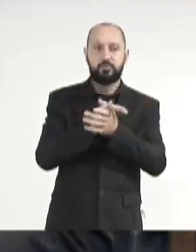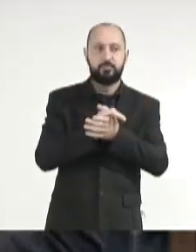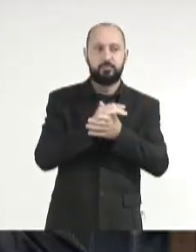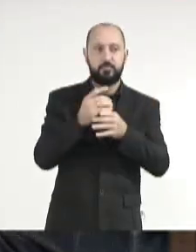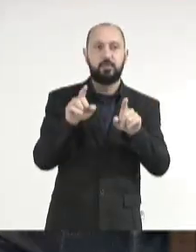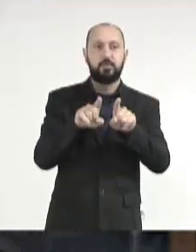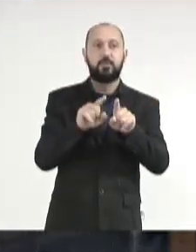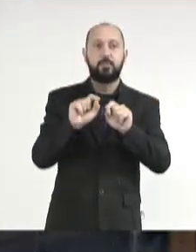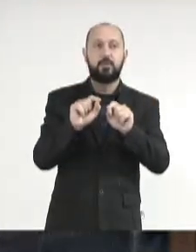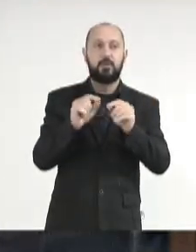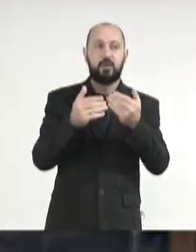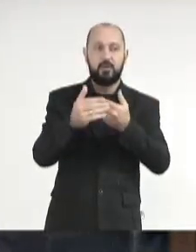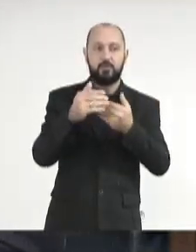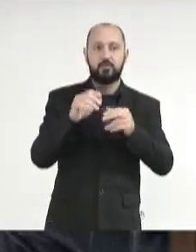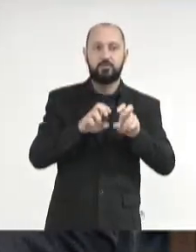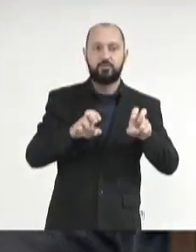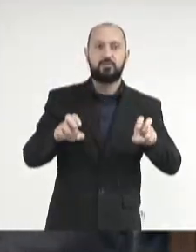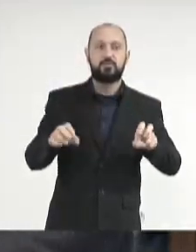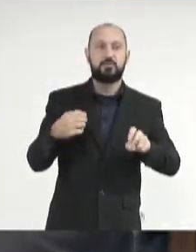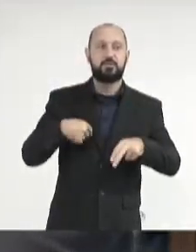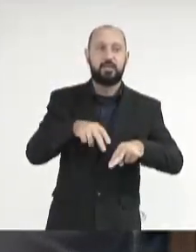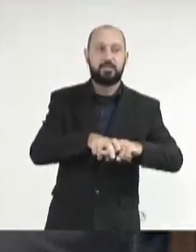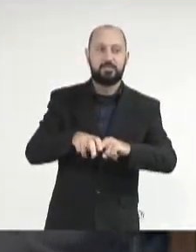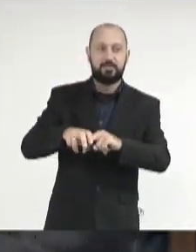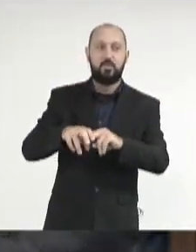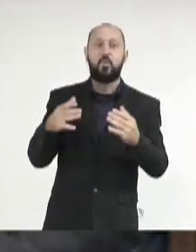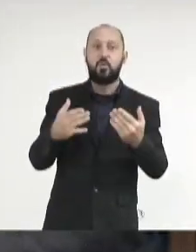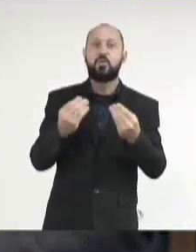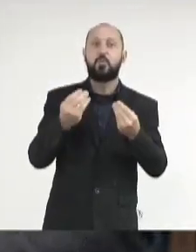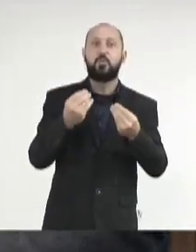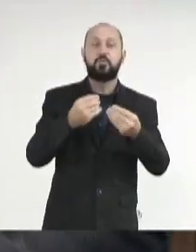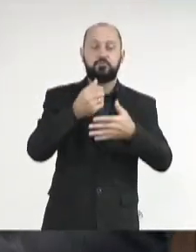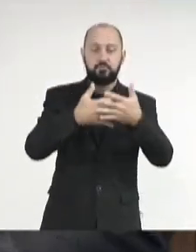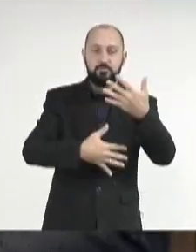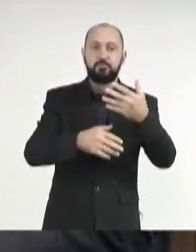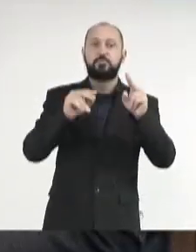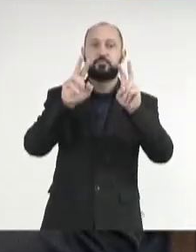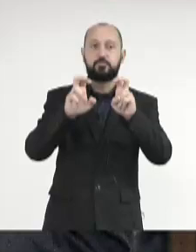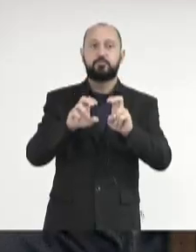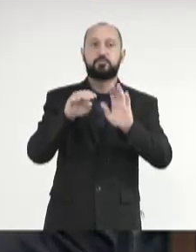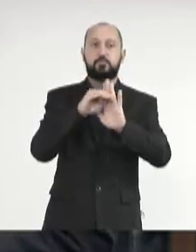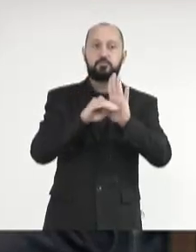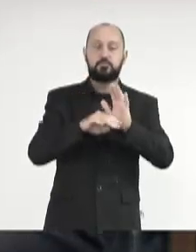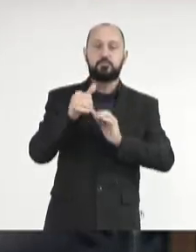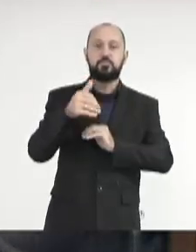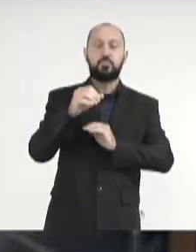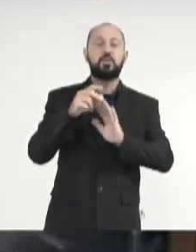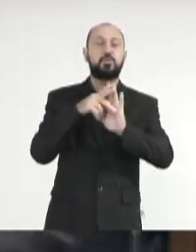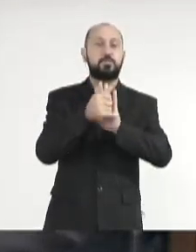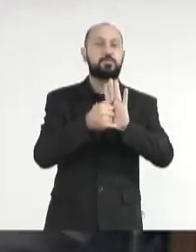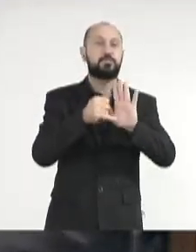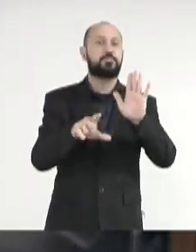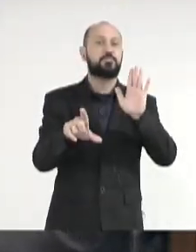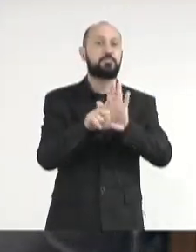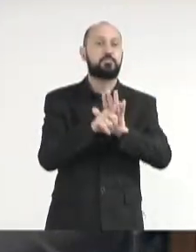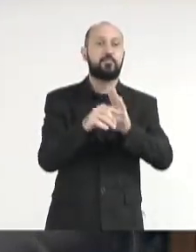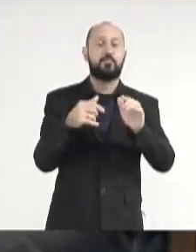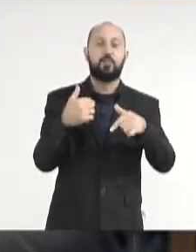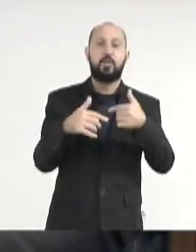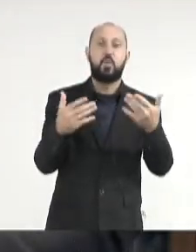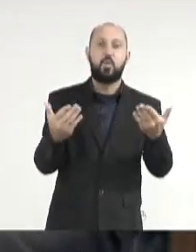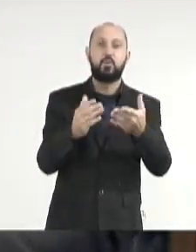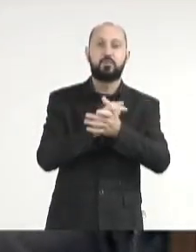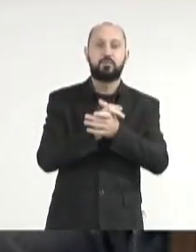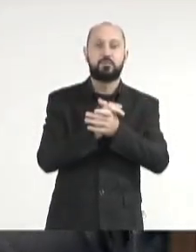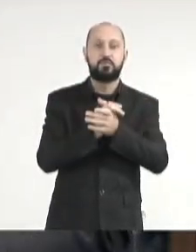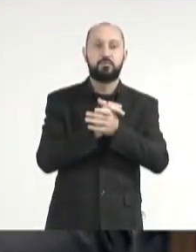sessão, inclusive, a mesa diretora já está ocupando o espaço dela. Hoje, muitas matérias estão pautadas, 10 projetos de lei pautados para a sessão de hoje.